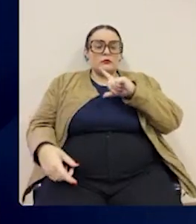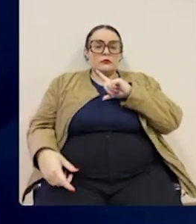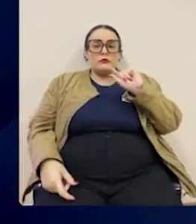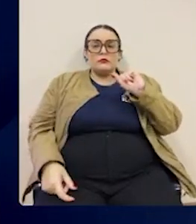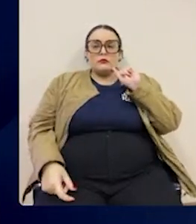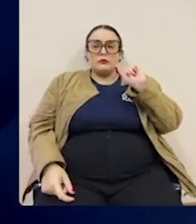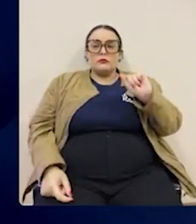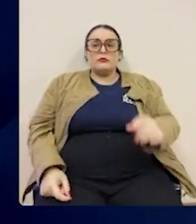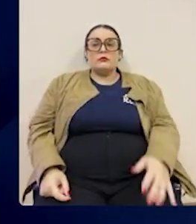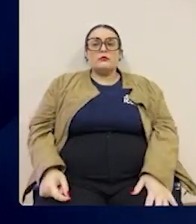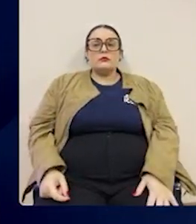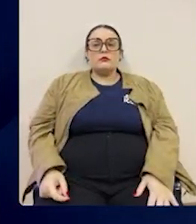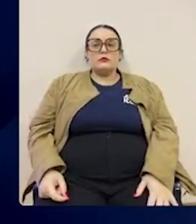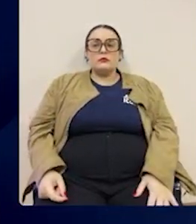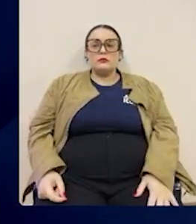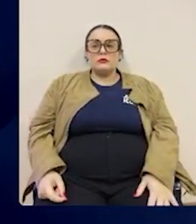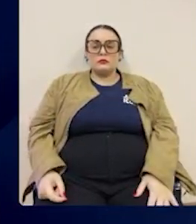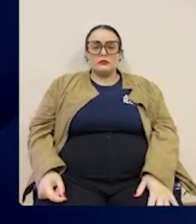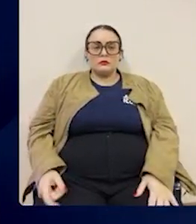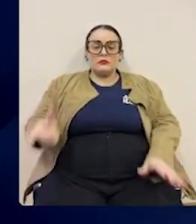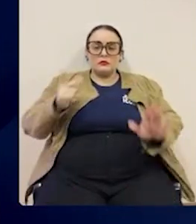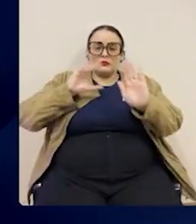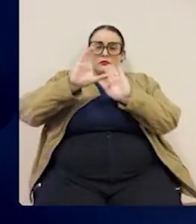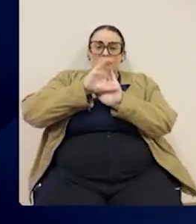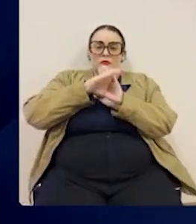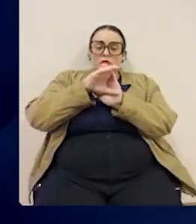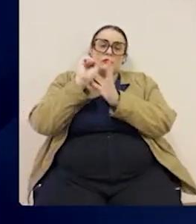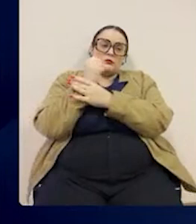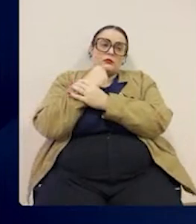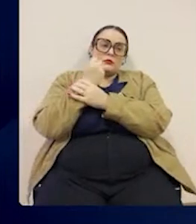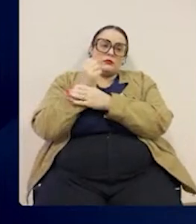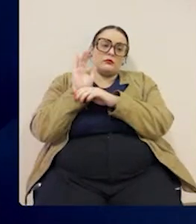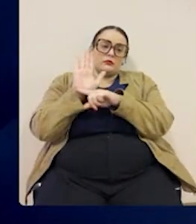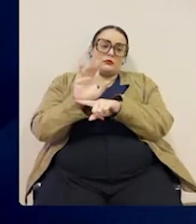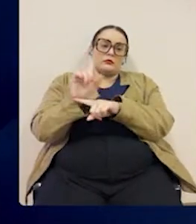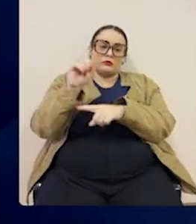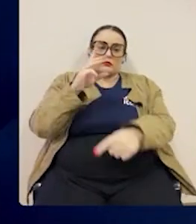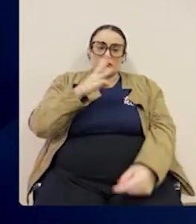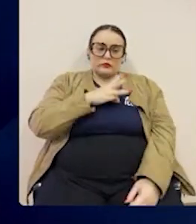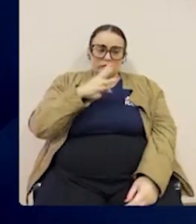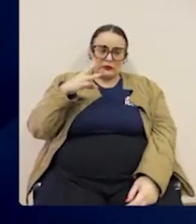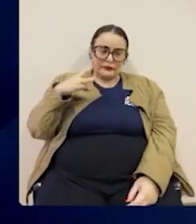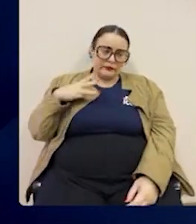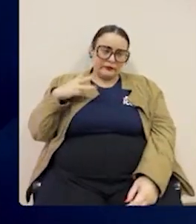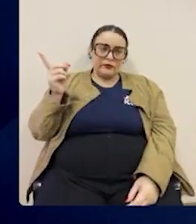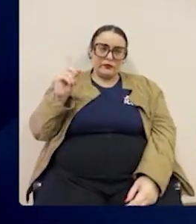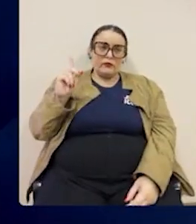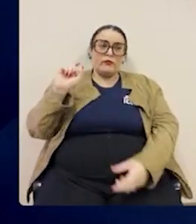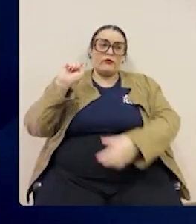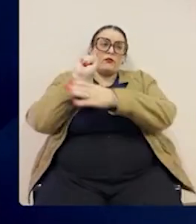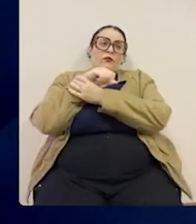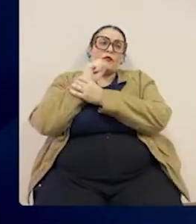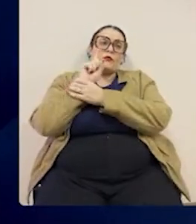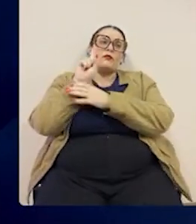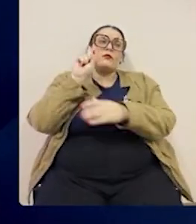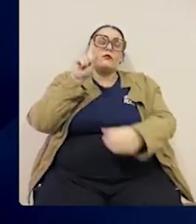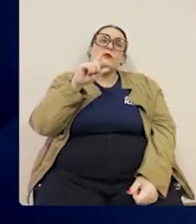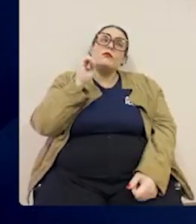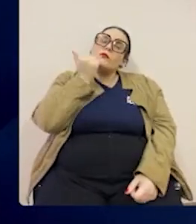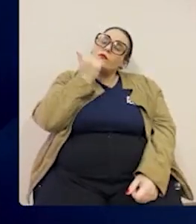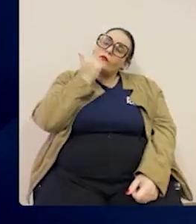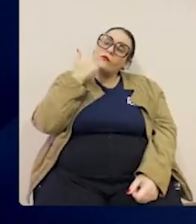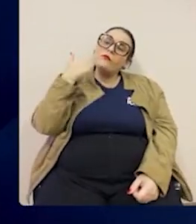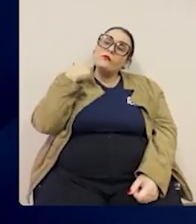a gente tem aqui uma questão conceitual, né? Fisioterapia não ajuda pacientes, né? E aí, fisioterapia é uma ciência, eu diria hoje